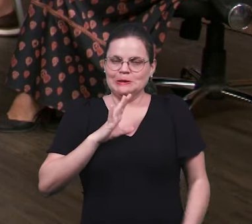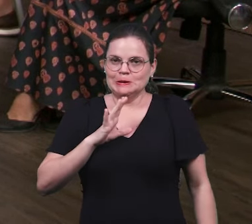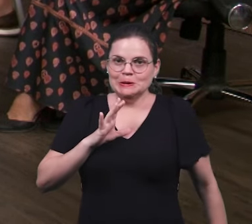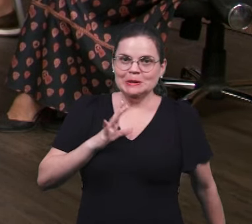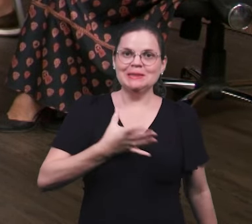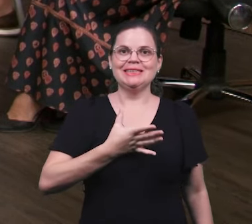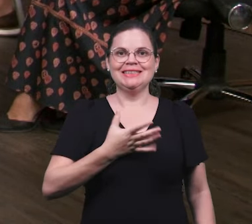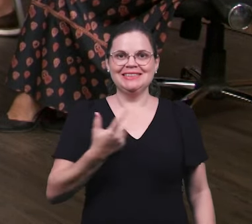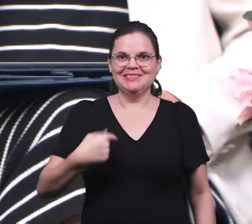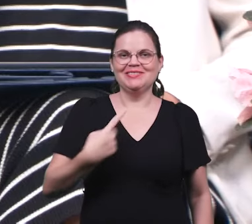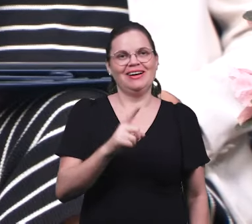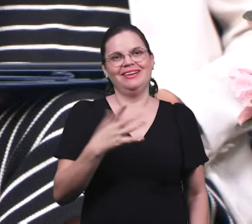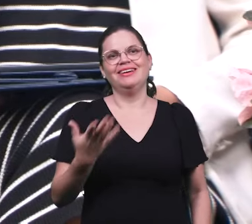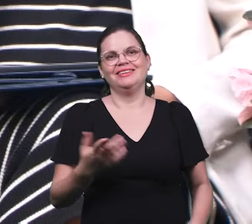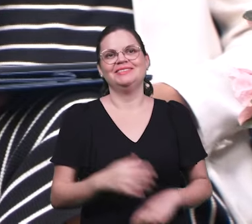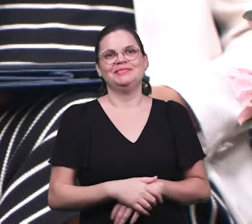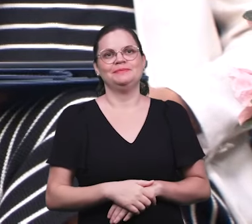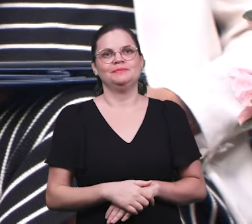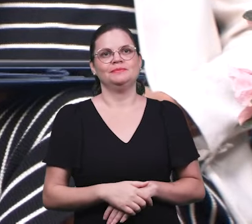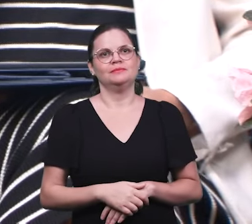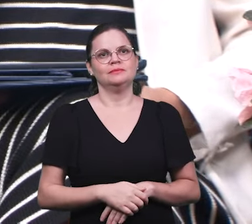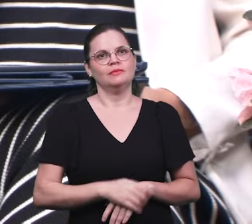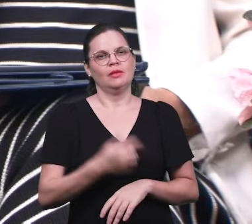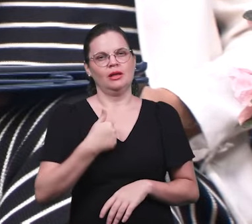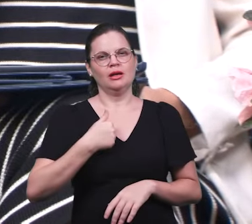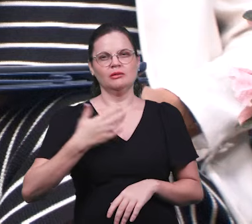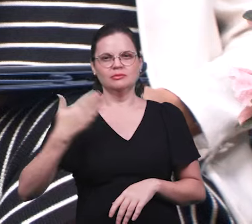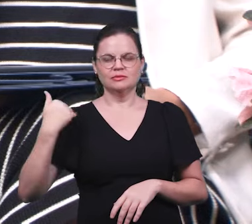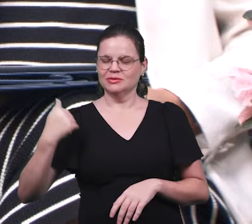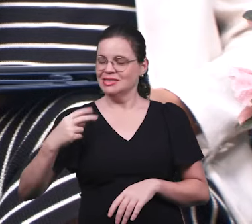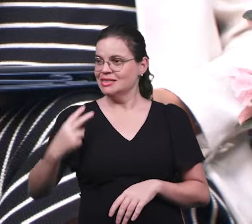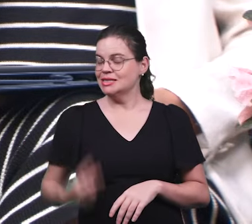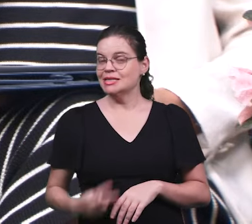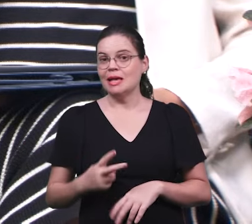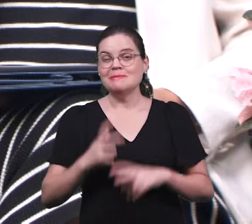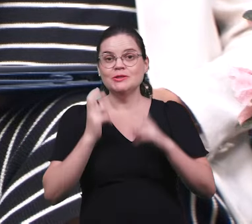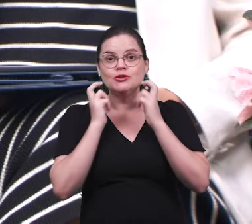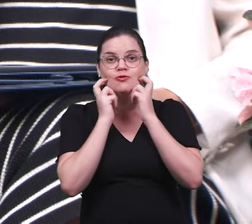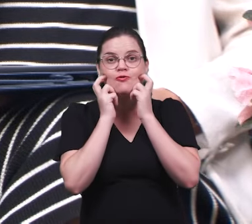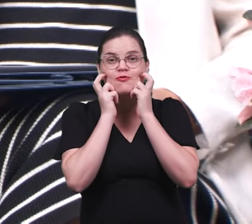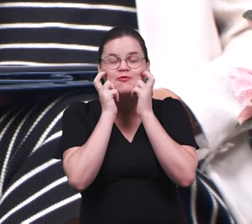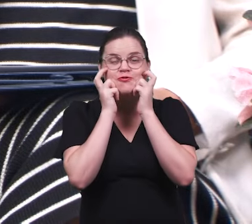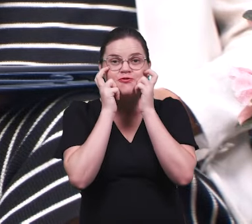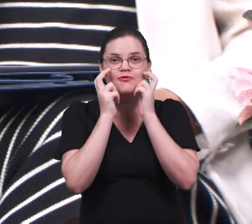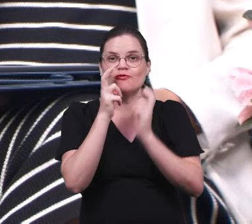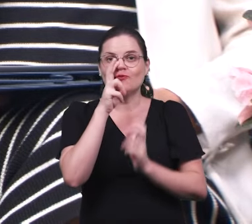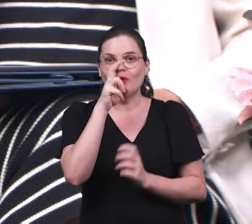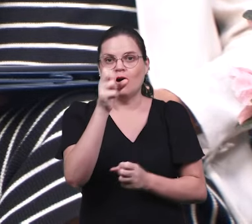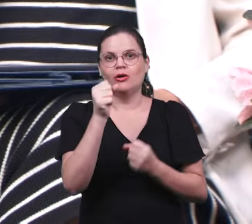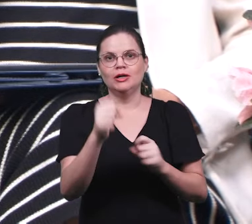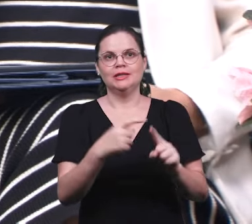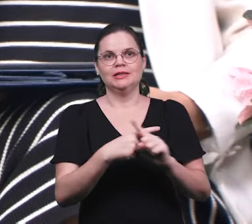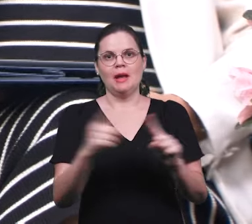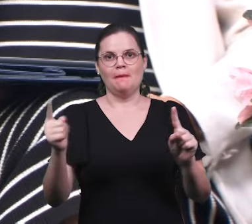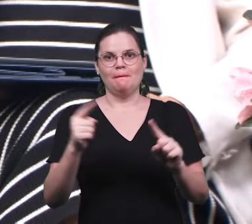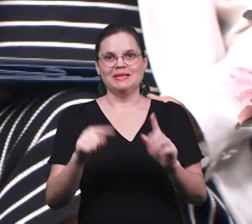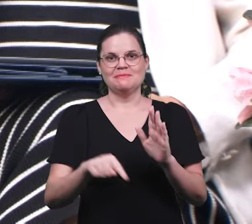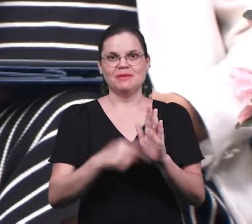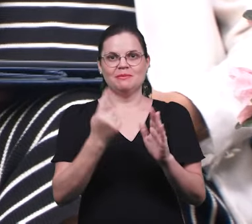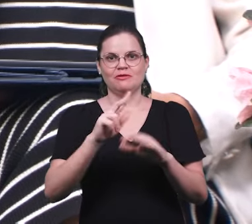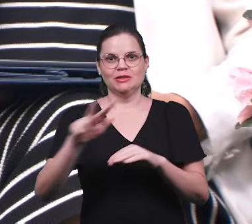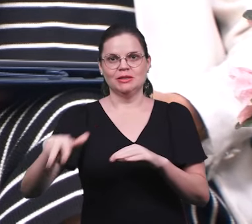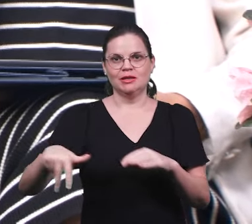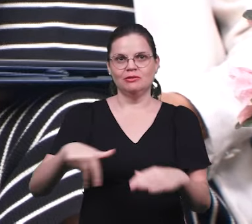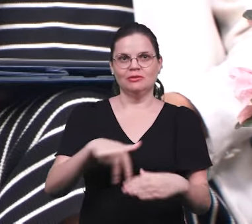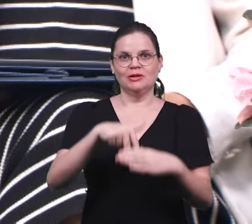ousadia que o Espírito Santo eu dá. tive esse lado, eu sempre fui muito tímido, muito mesmo. Mas eu lembro a primeira vez que eu fui na frente da igreja, o quanto